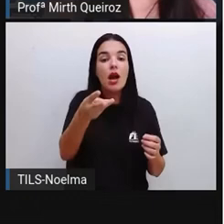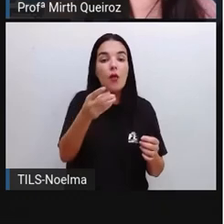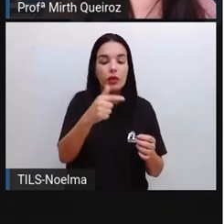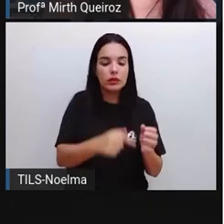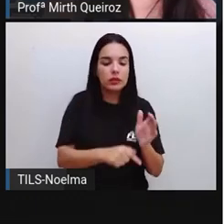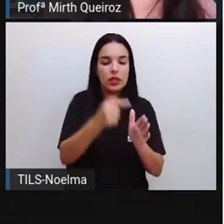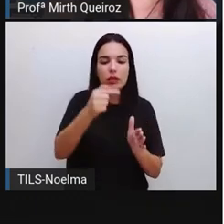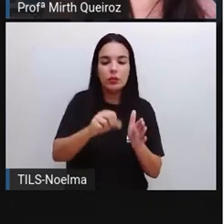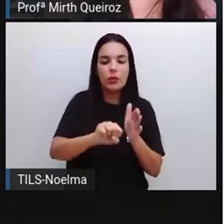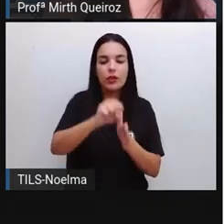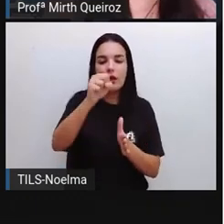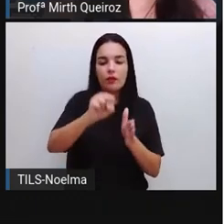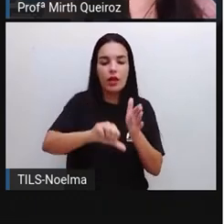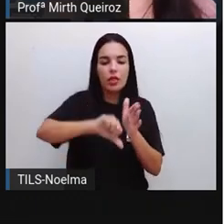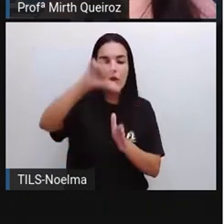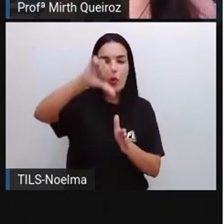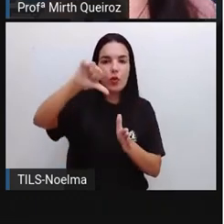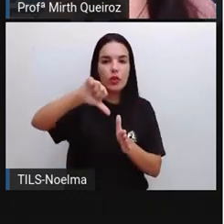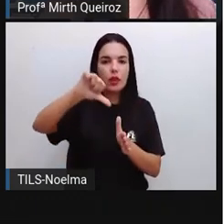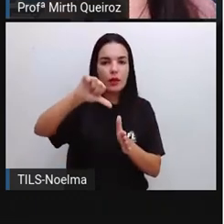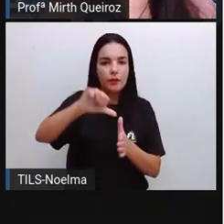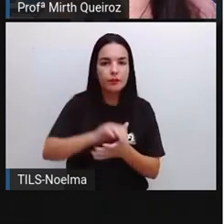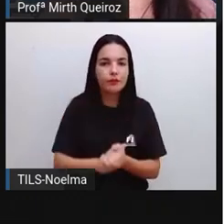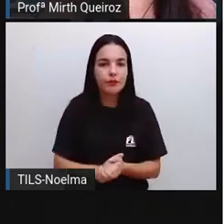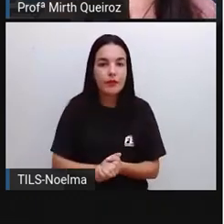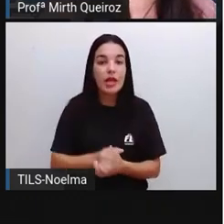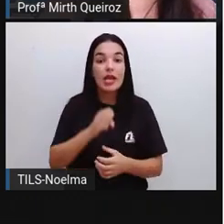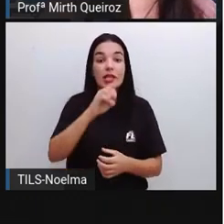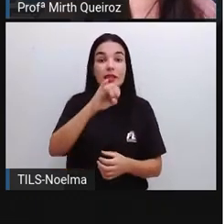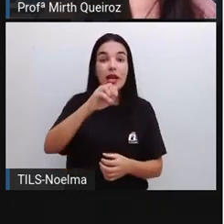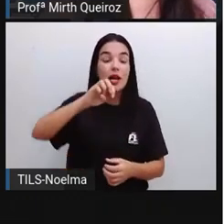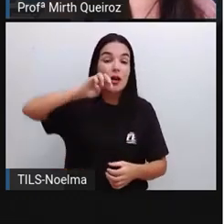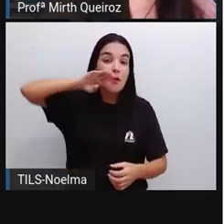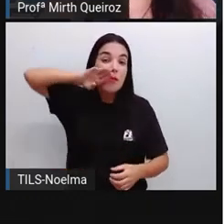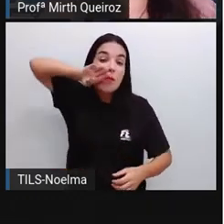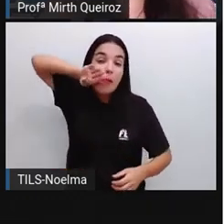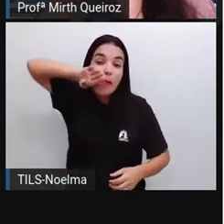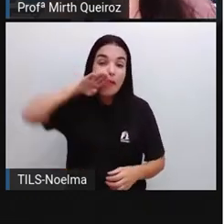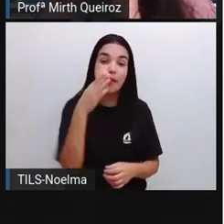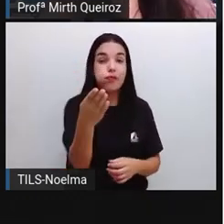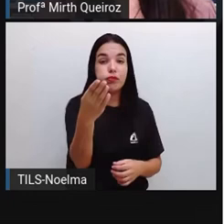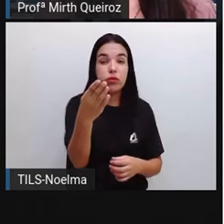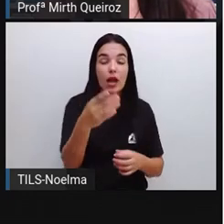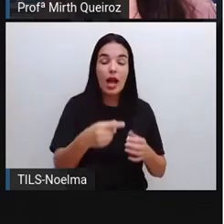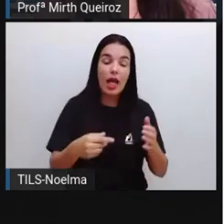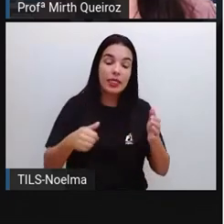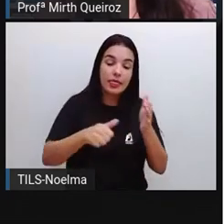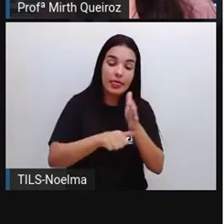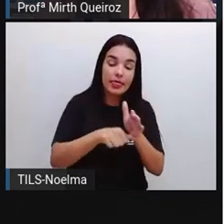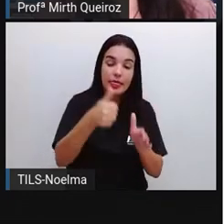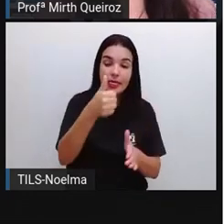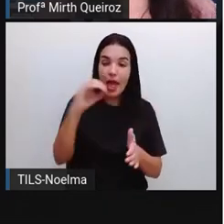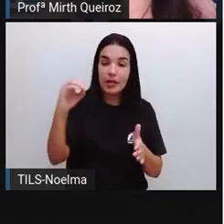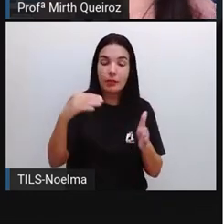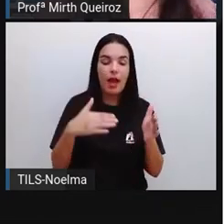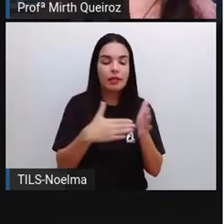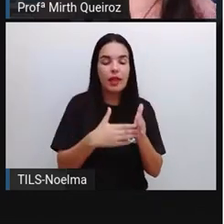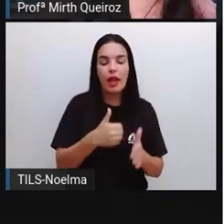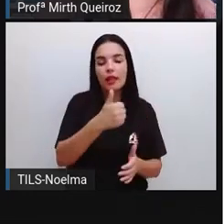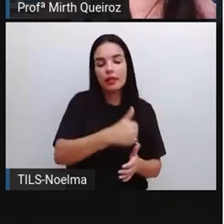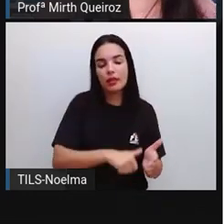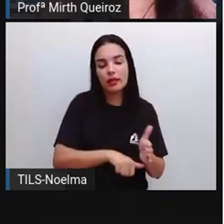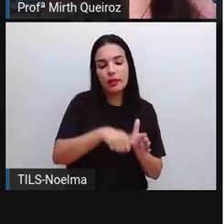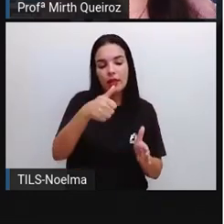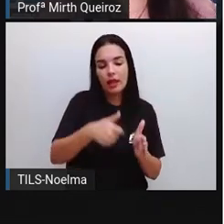milhão é de milhões né é da décima ordem até